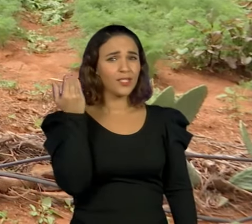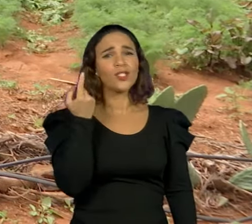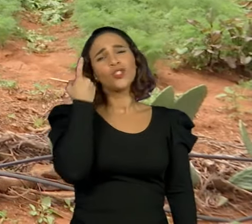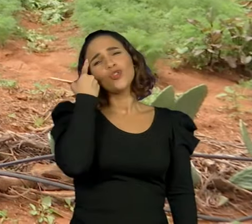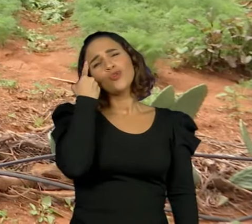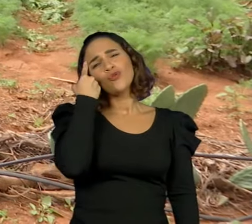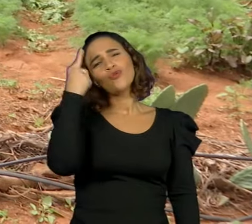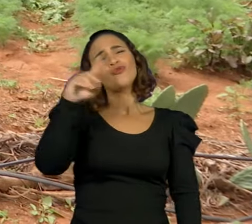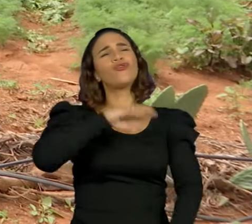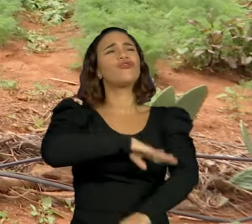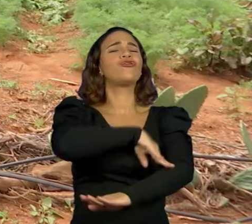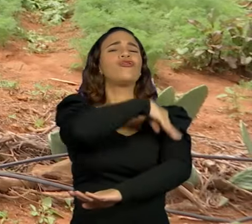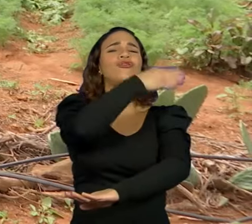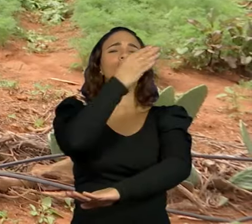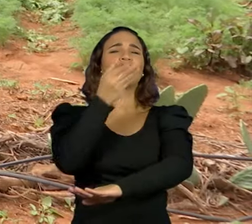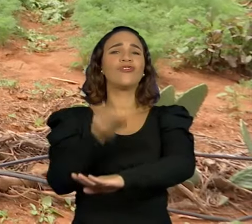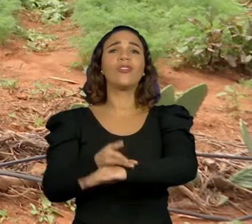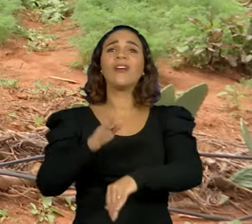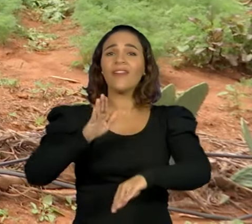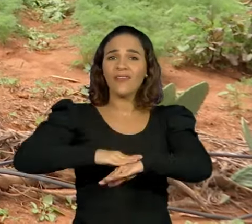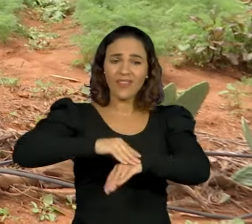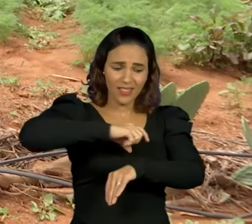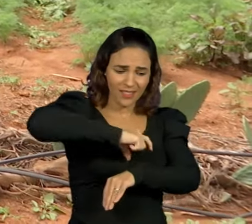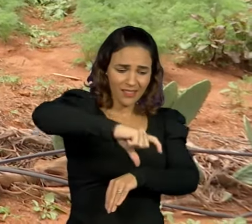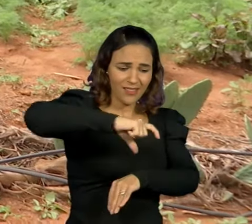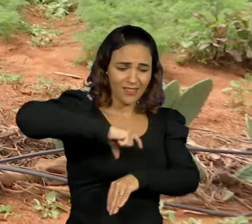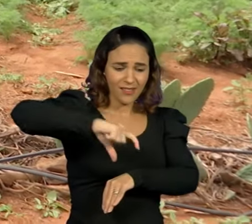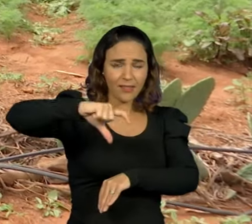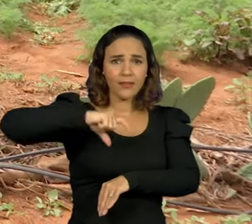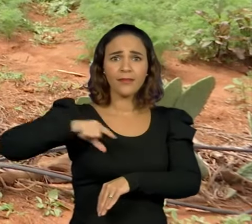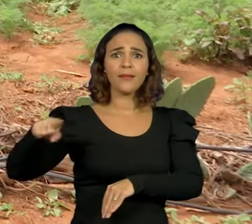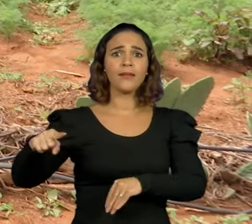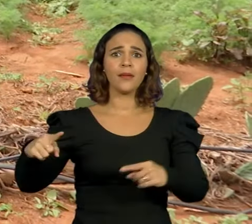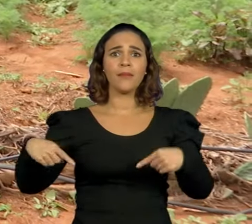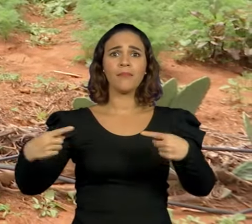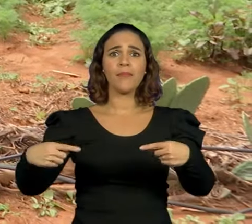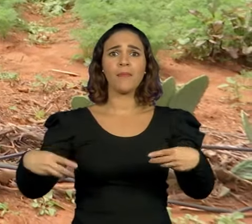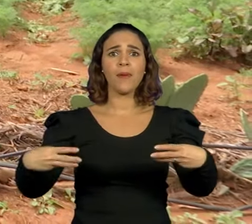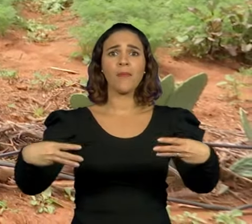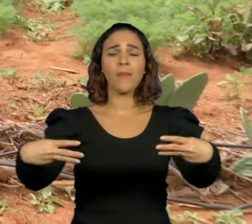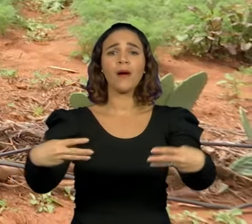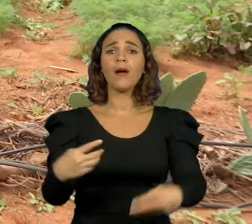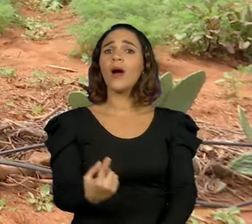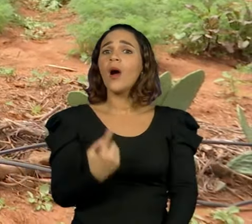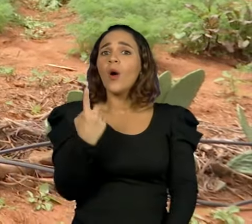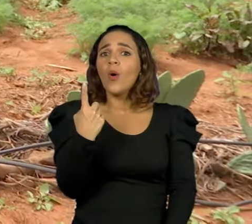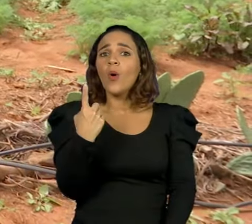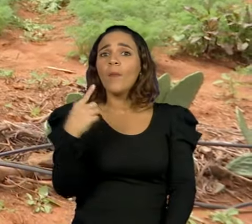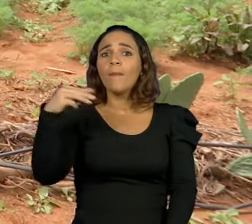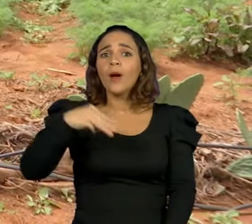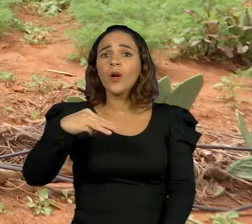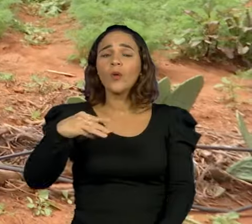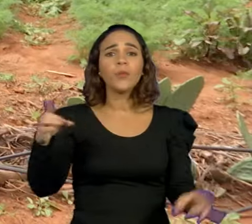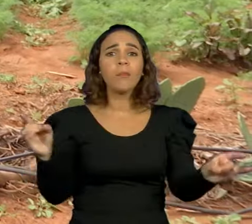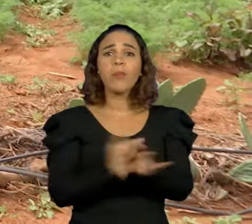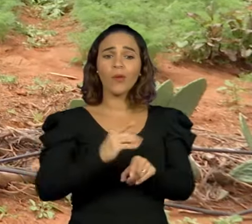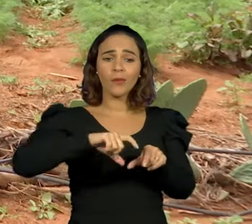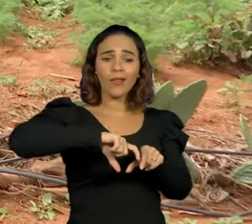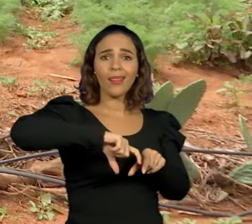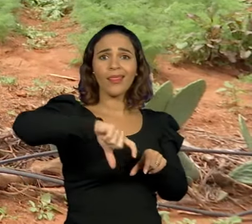levava um dia inteiro para fazer 3 canteiros no braço, ela faz 3 canteiros em 3 minutos, 1 por minuto.